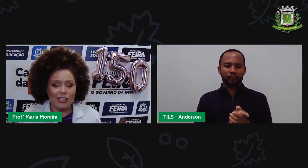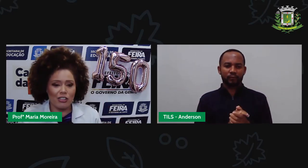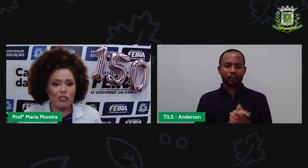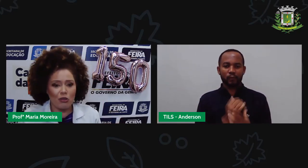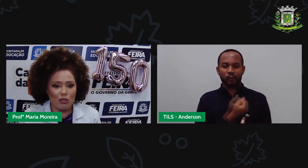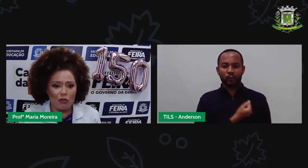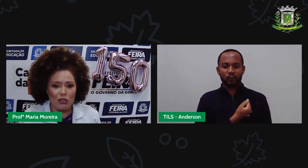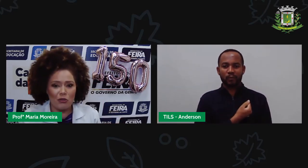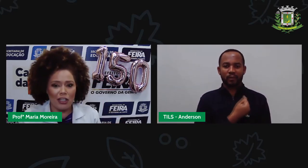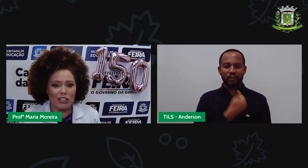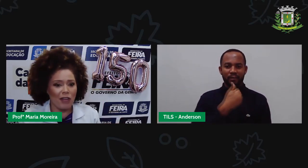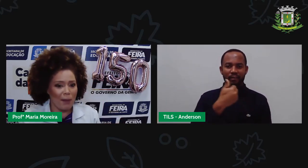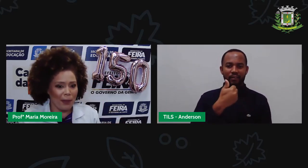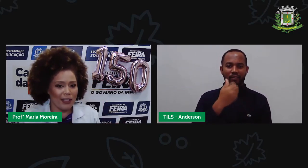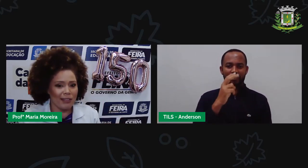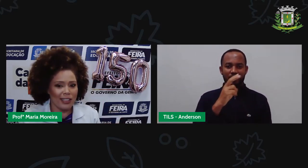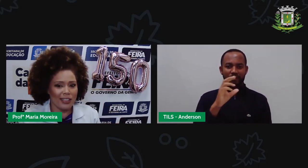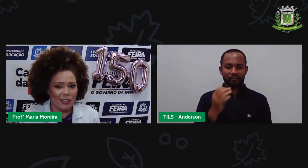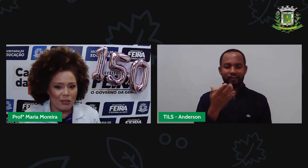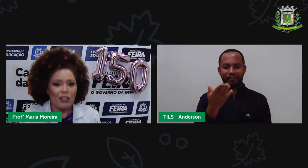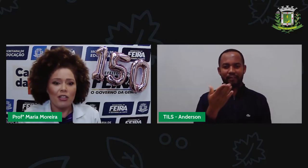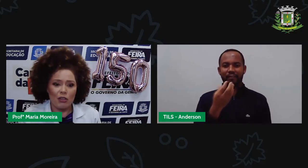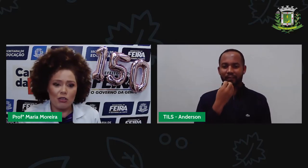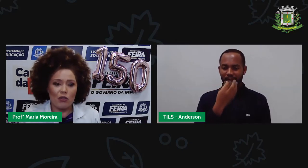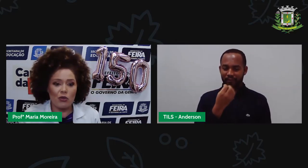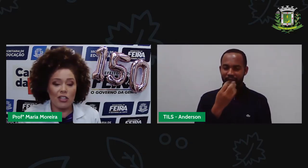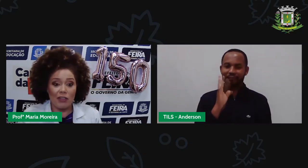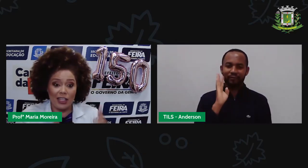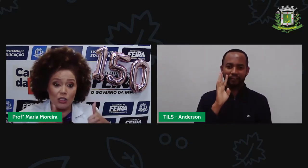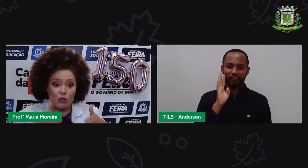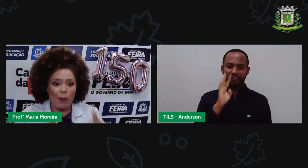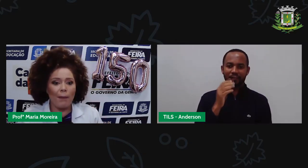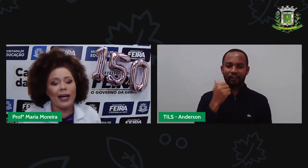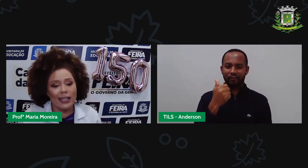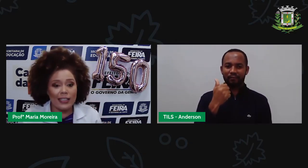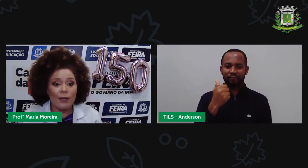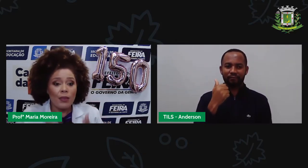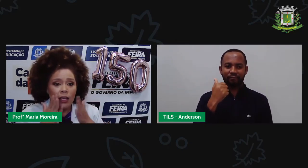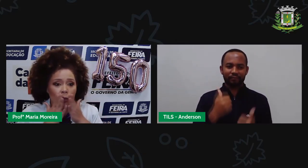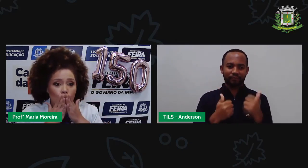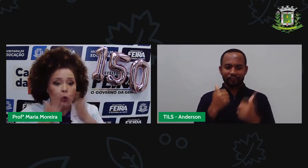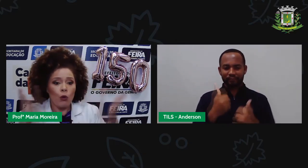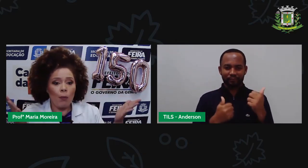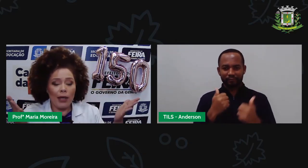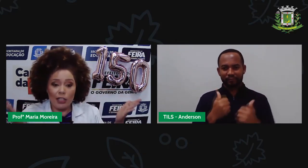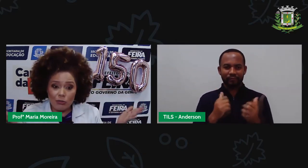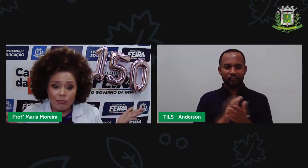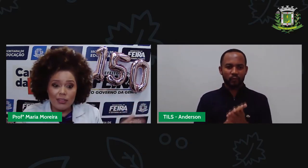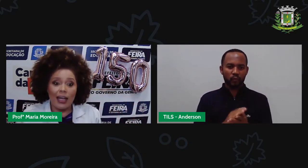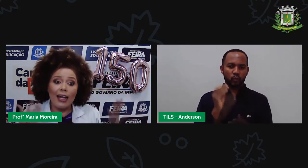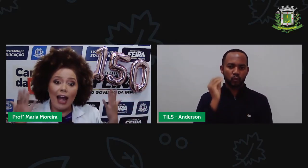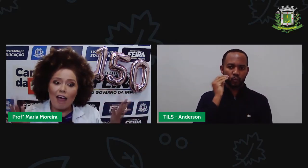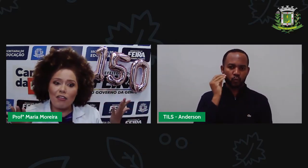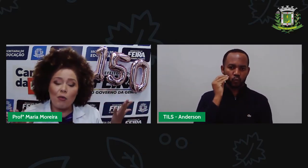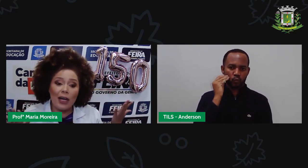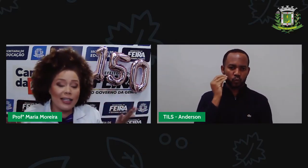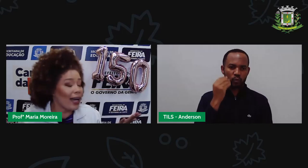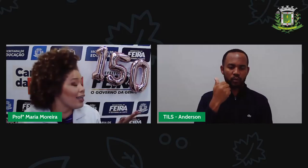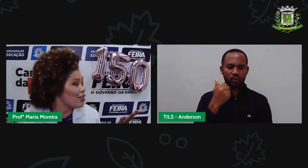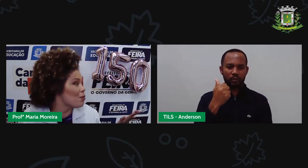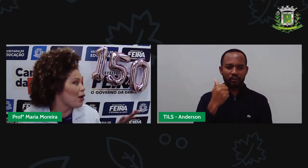de assistir o nosso vídeo extra, vale a pena, não é, Anderson? Nosso vídeo extra vai estar super bacana, e um beijo. Né? Lava,